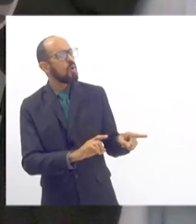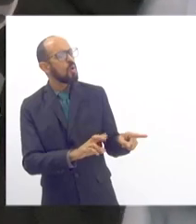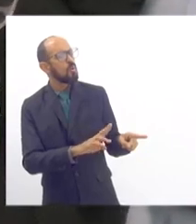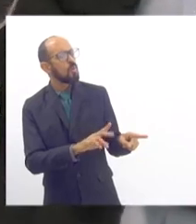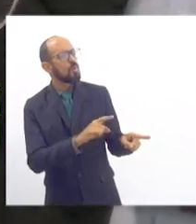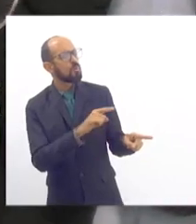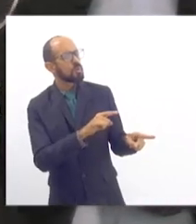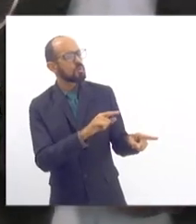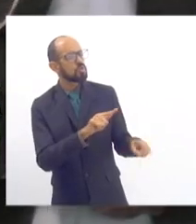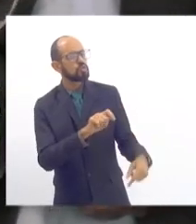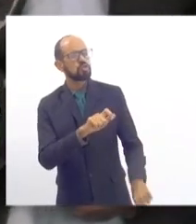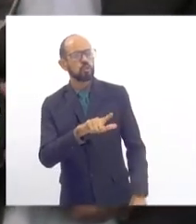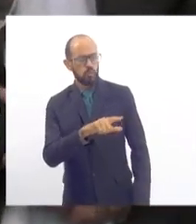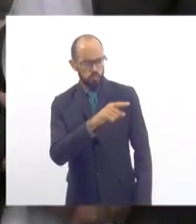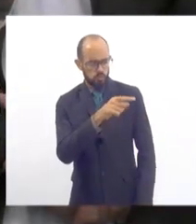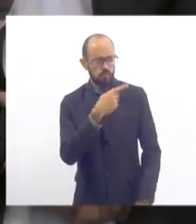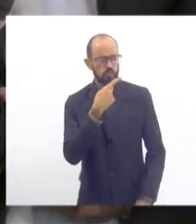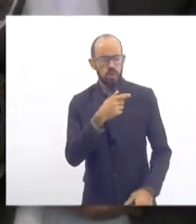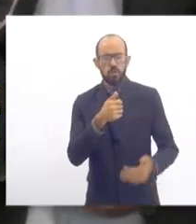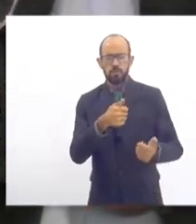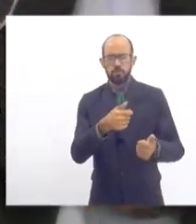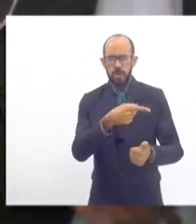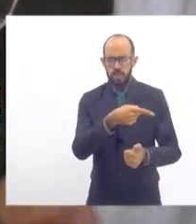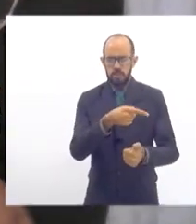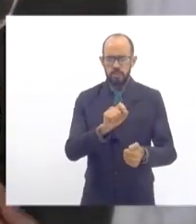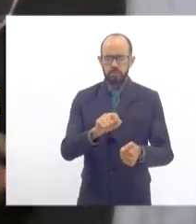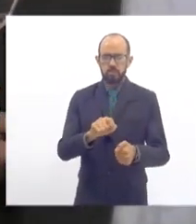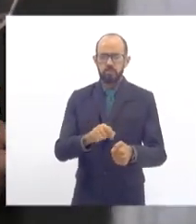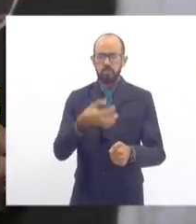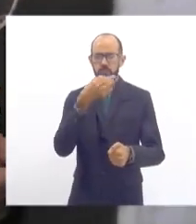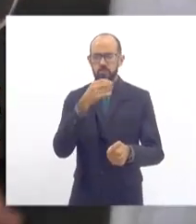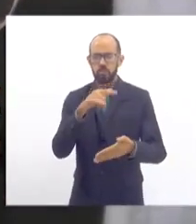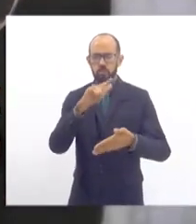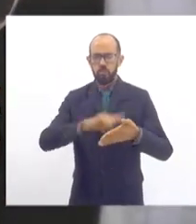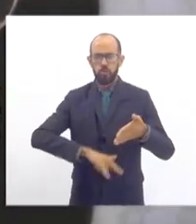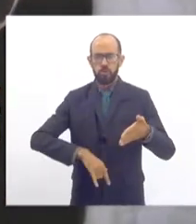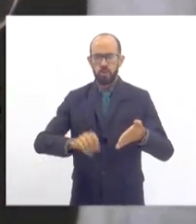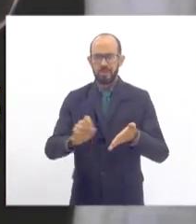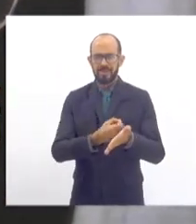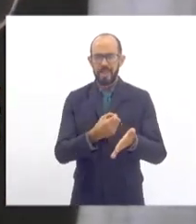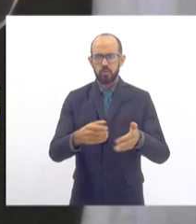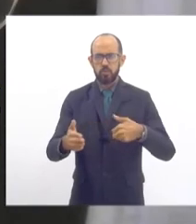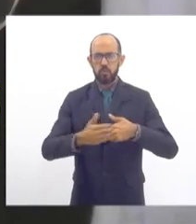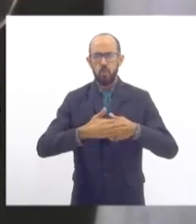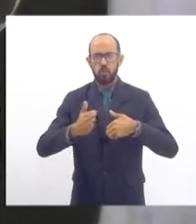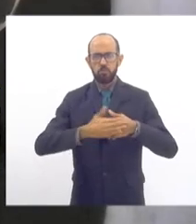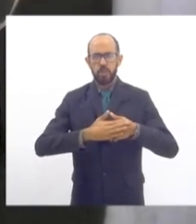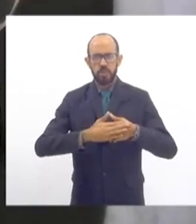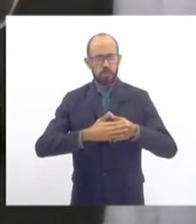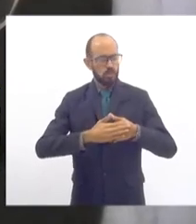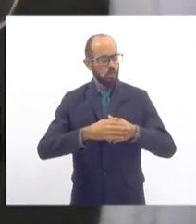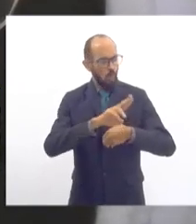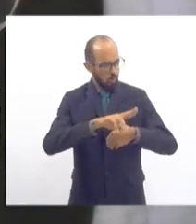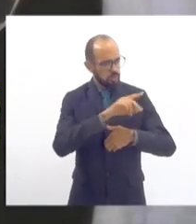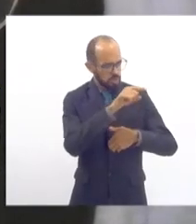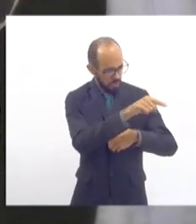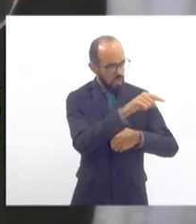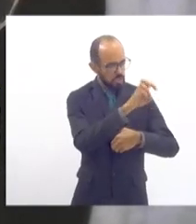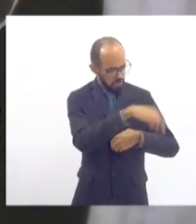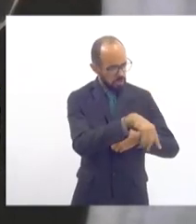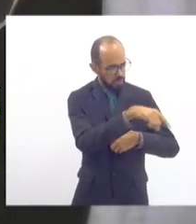Gil falou muito bem aqui, um parecer assinado por mim, e ratifico ele. Faça uso dele.